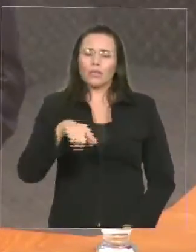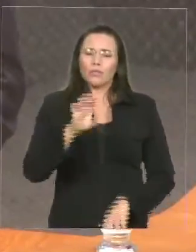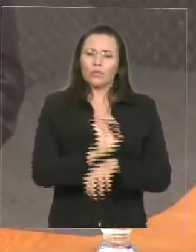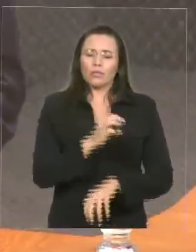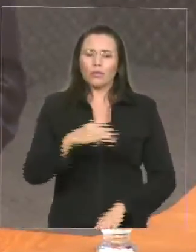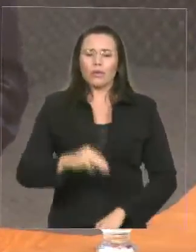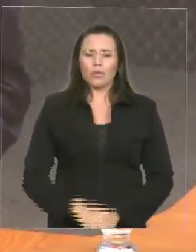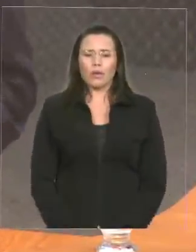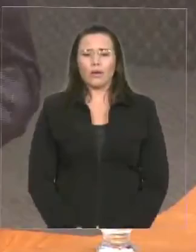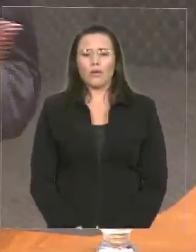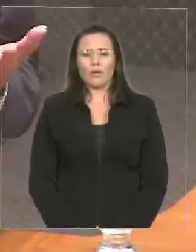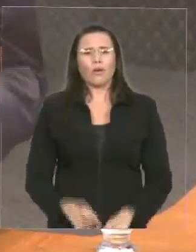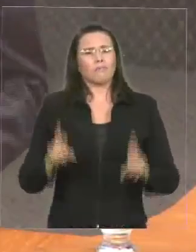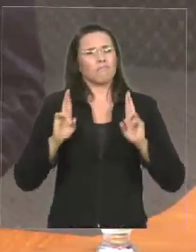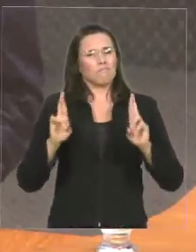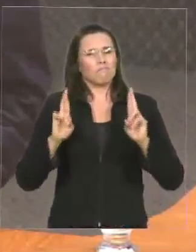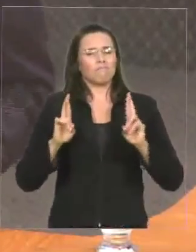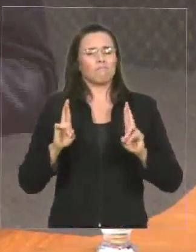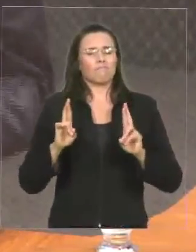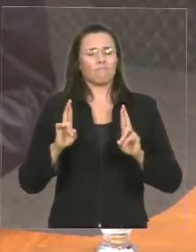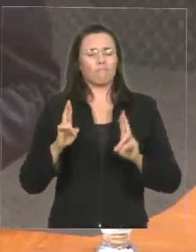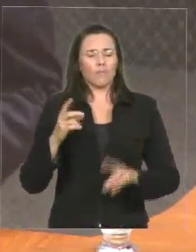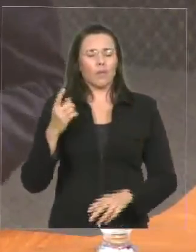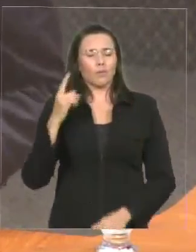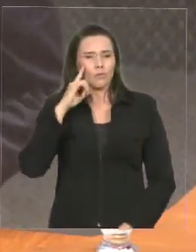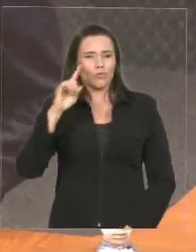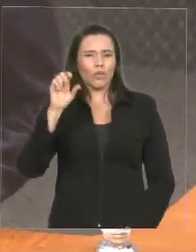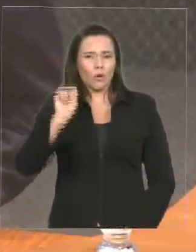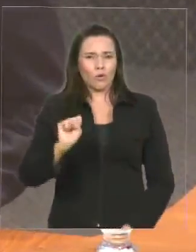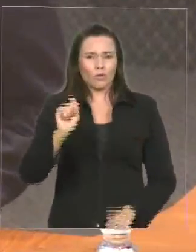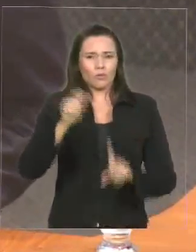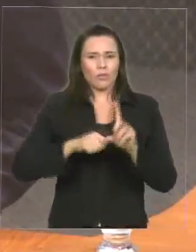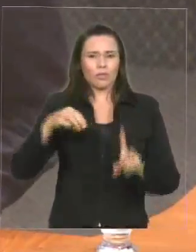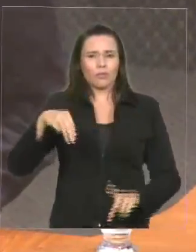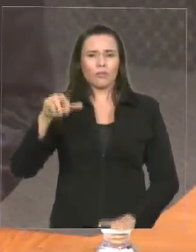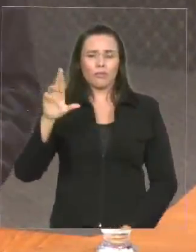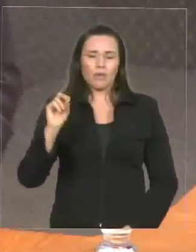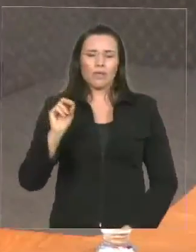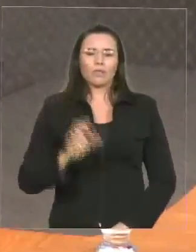e que assim Deus preserve a toda a história digna que a mulher construiu. Muito obrigado.